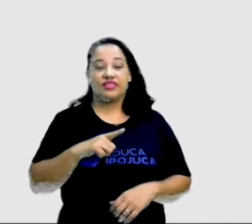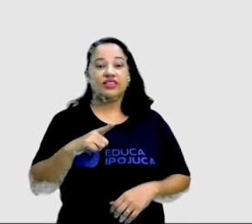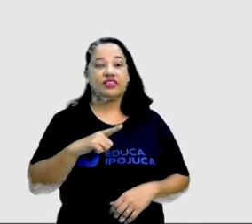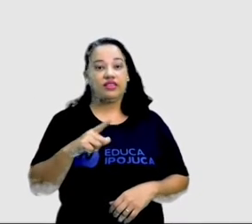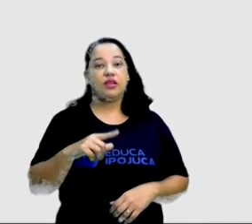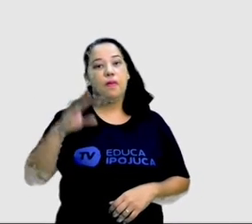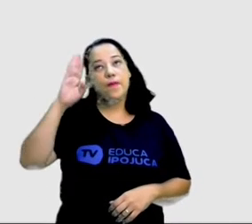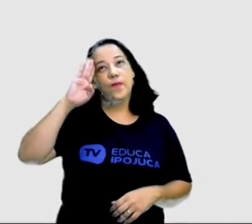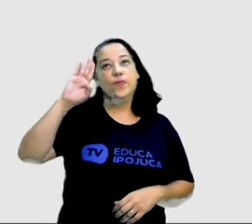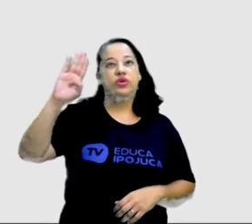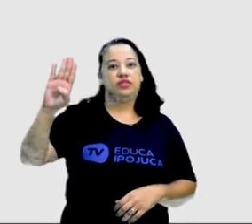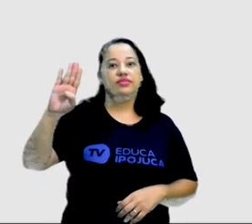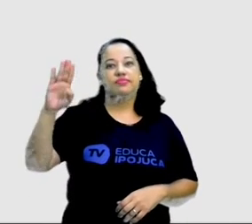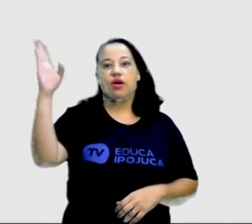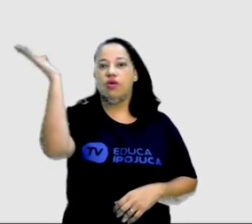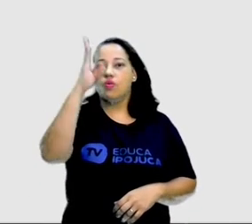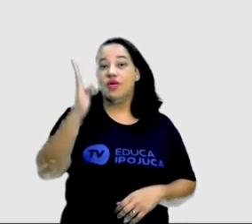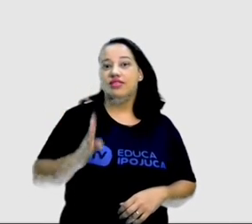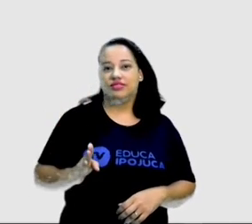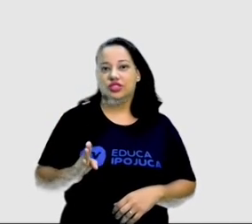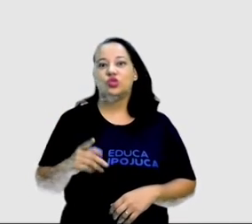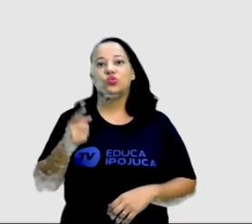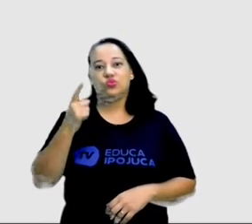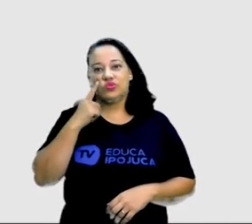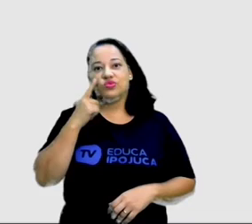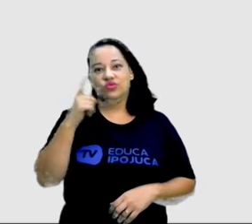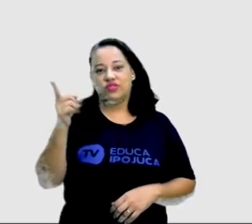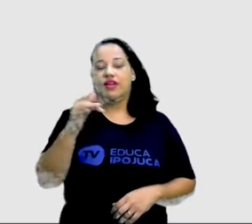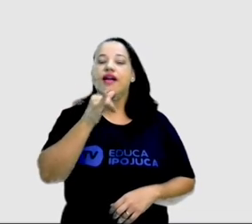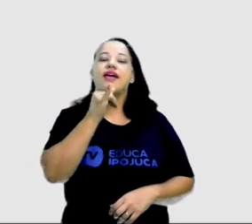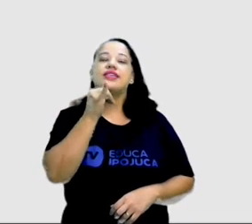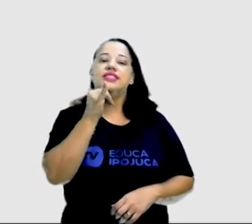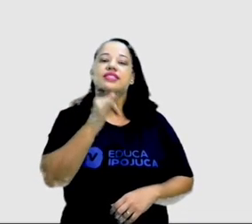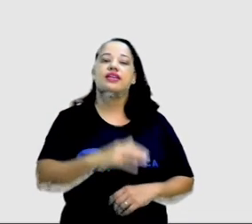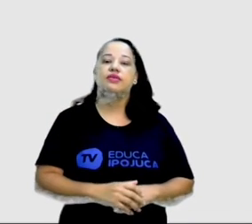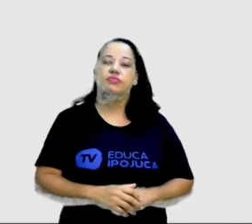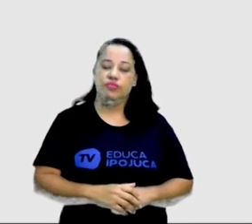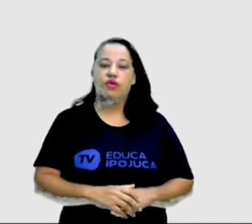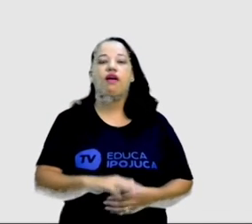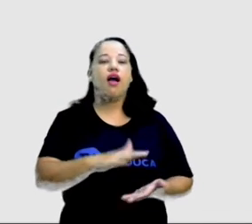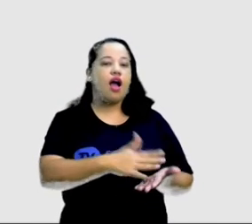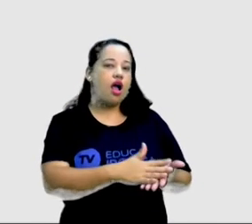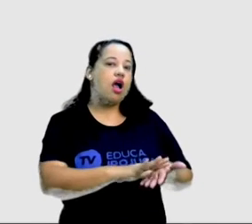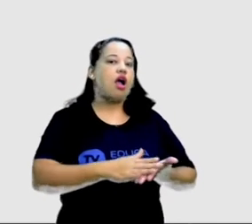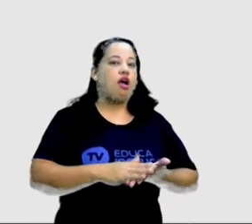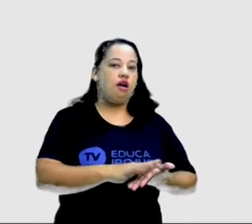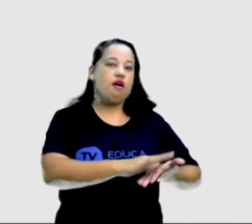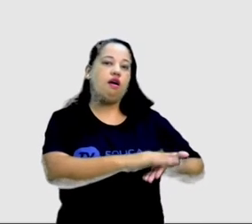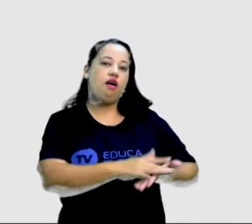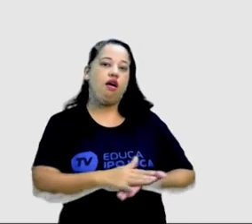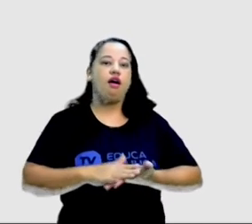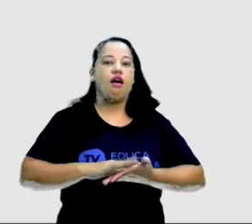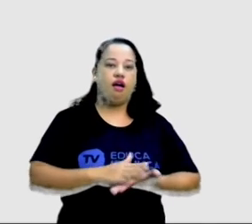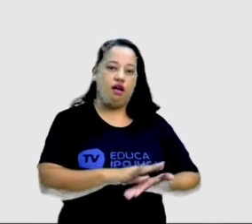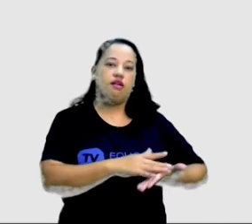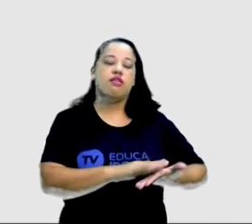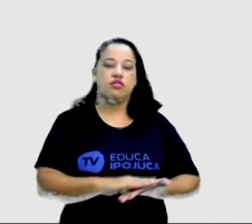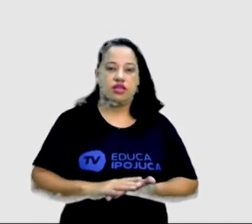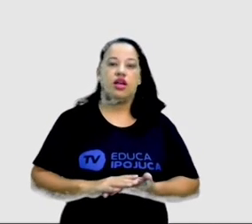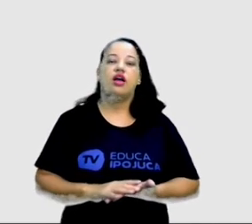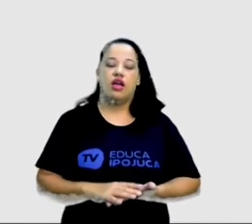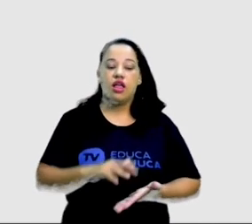quais as principais danças brasileiras? Nós temos aqui como exemplo o samba. Entre todas as